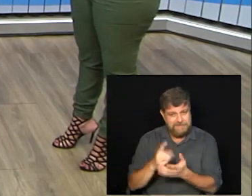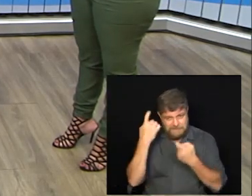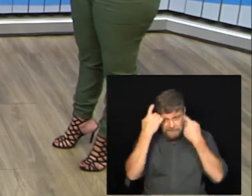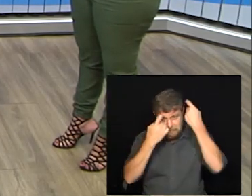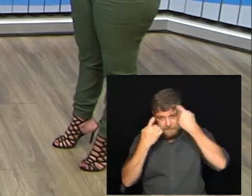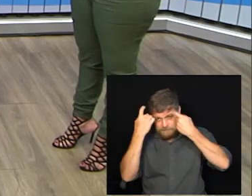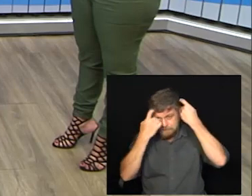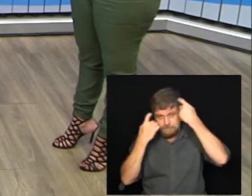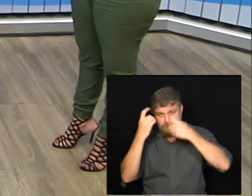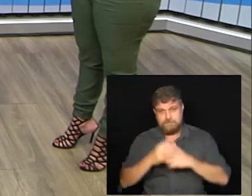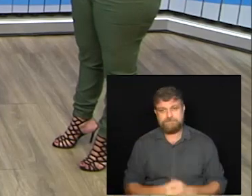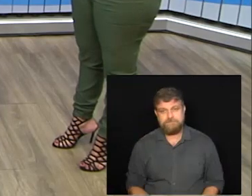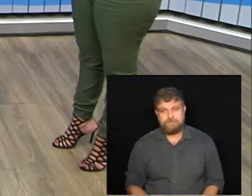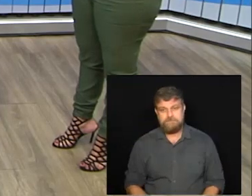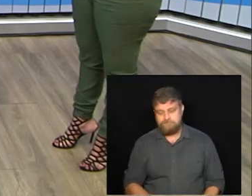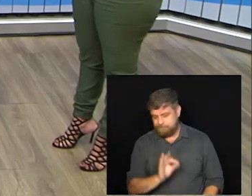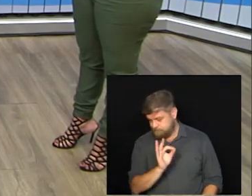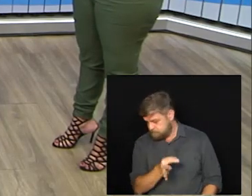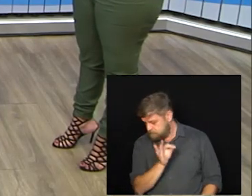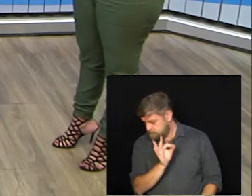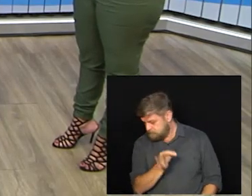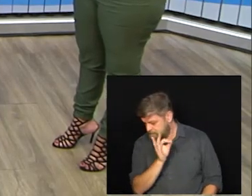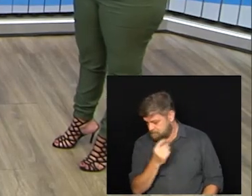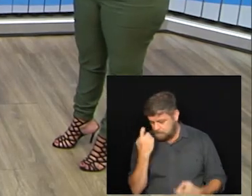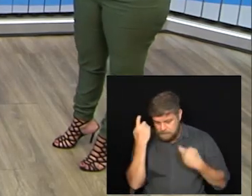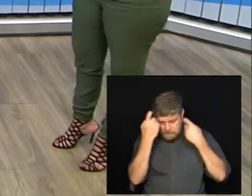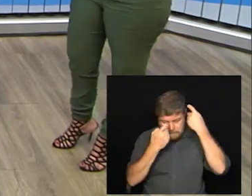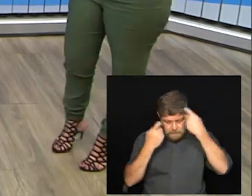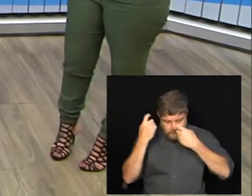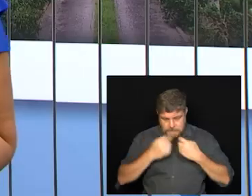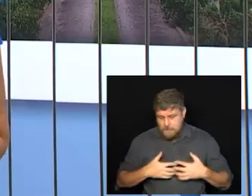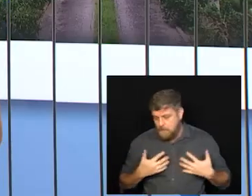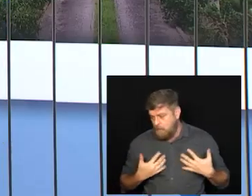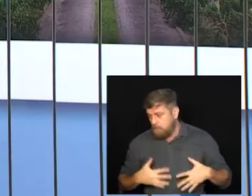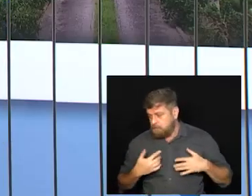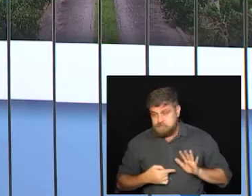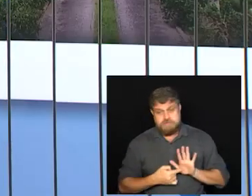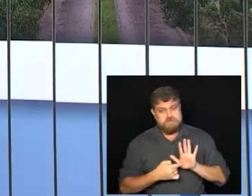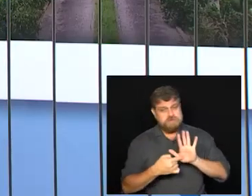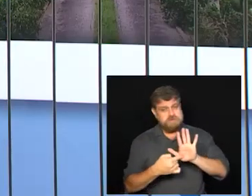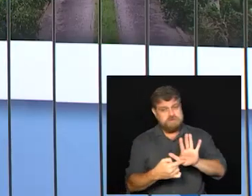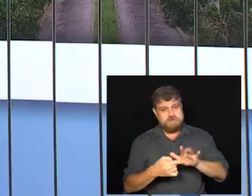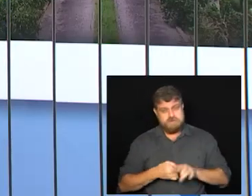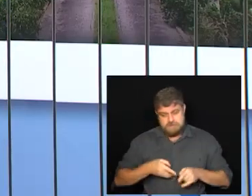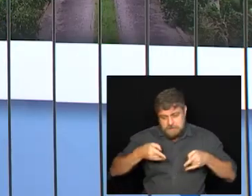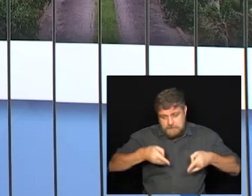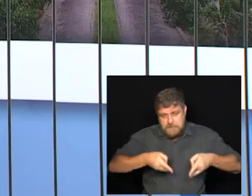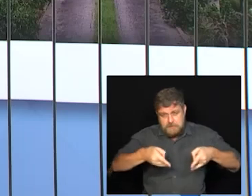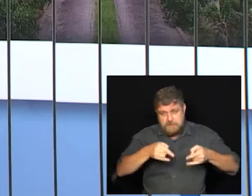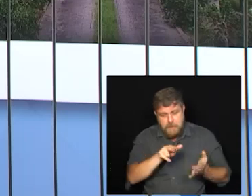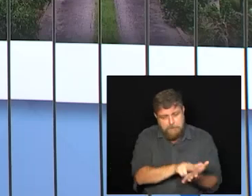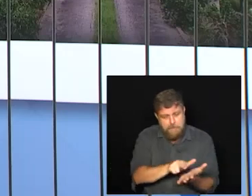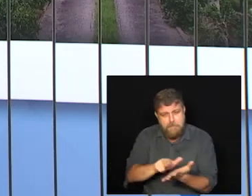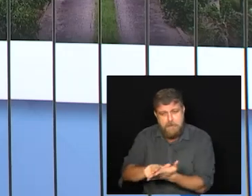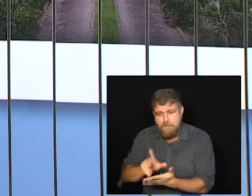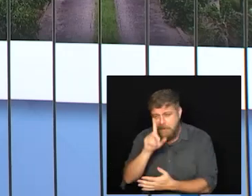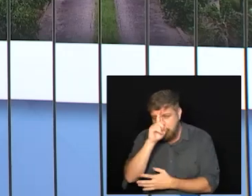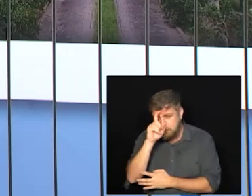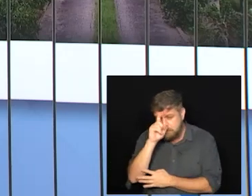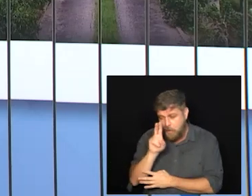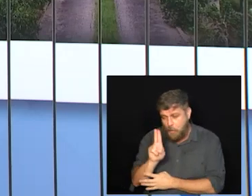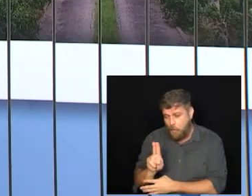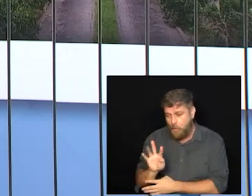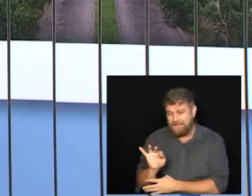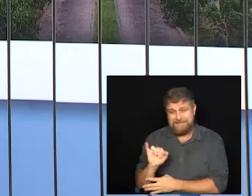as autoridades. Sim, com certeza, uma preocupação que reflete nos leitos de UTI disponíveis